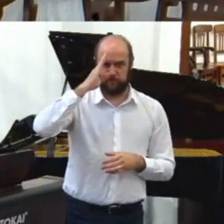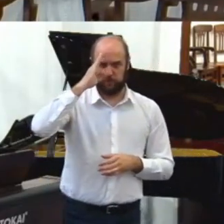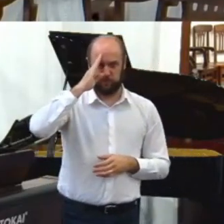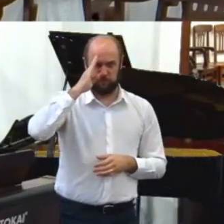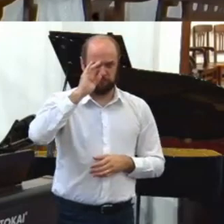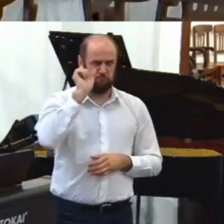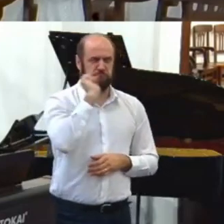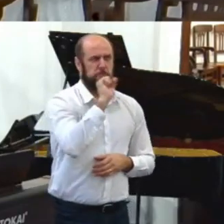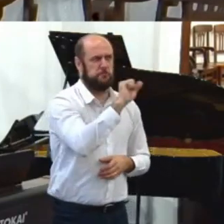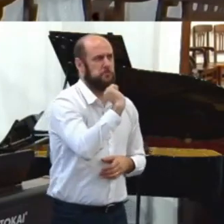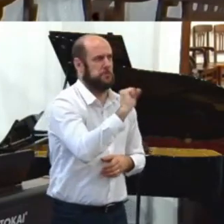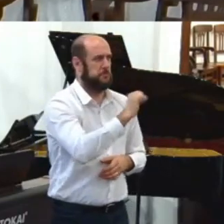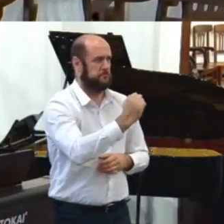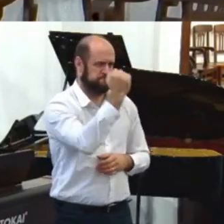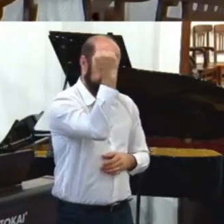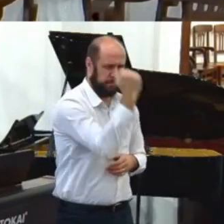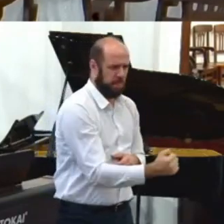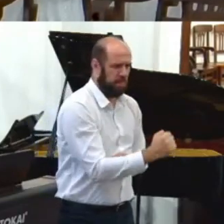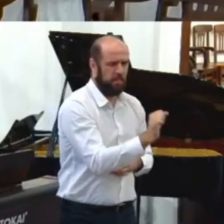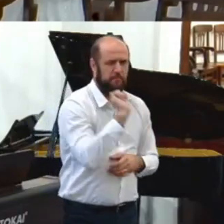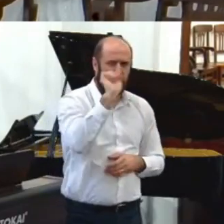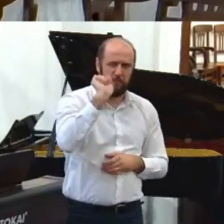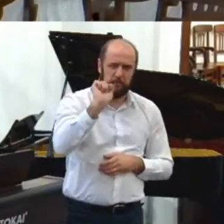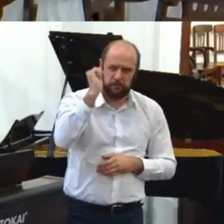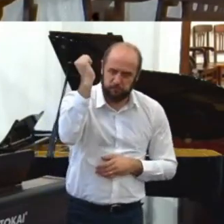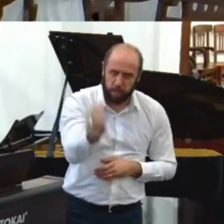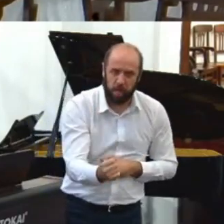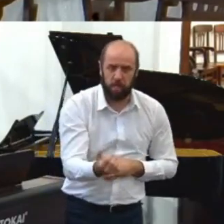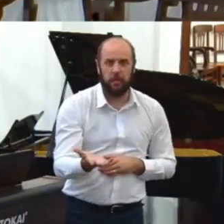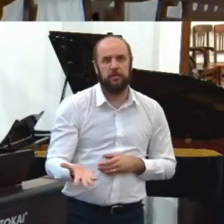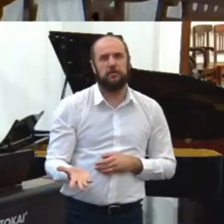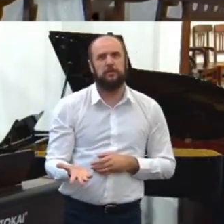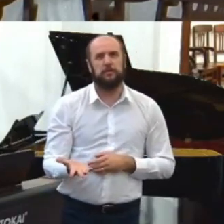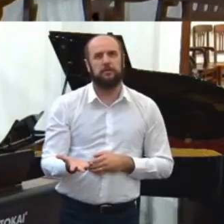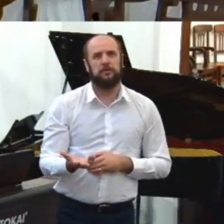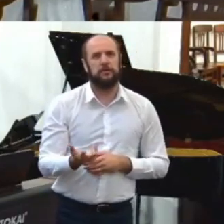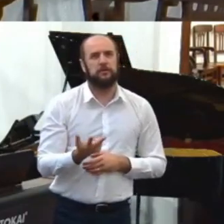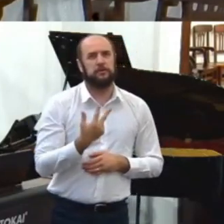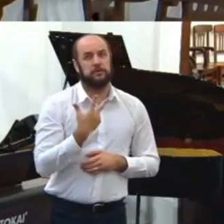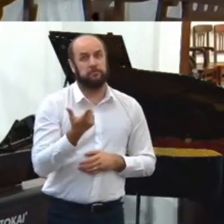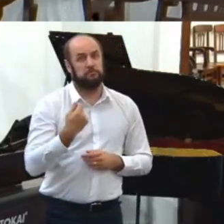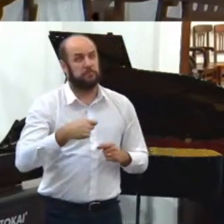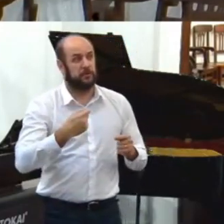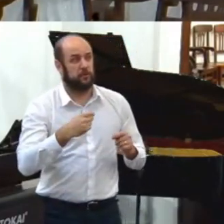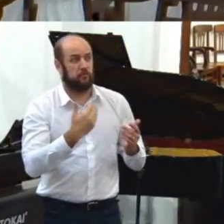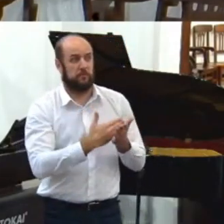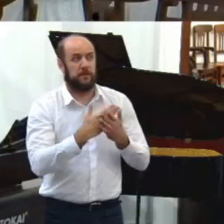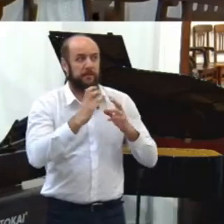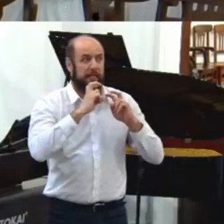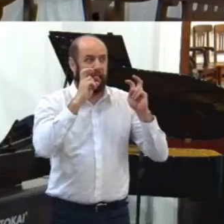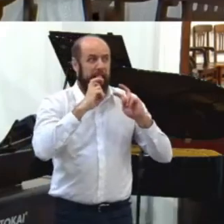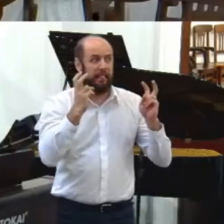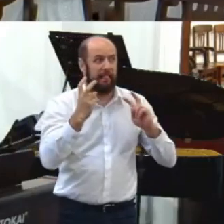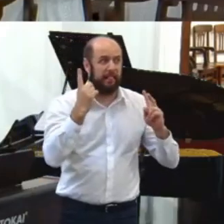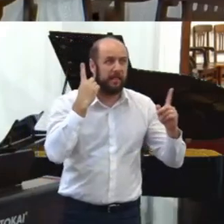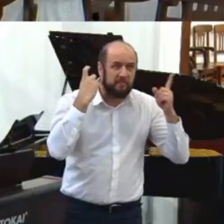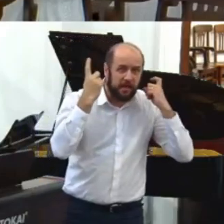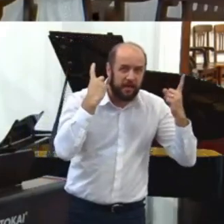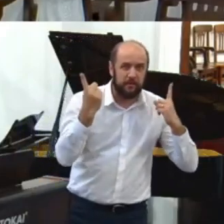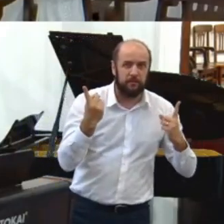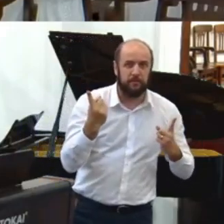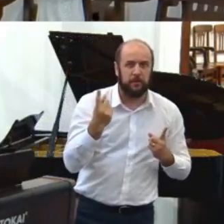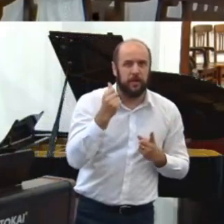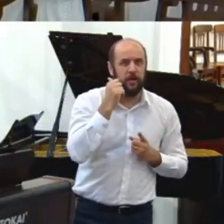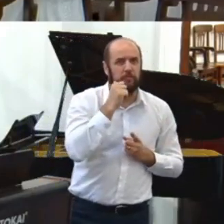Faraó estavam batendo nas casas para levarem as crianças. Não podendo, porém, escondê-lo por mais tempo, pegou um cesto de